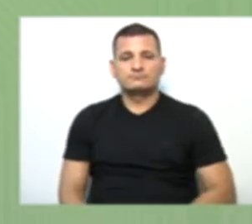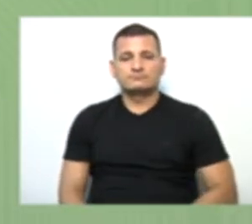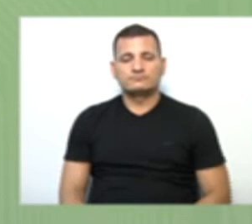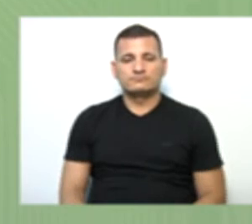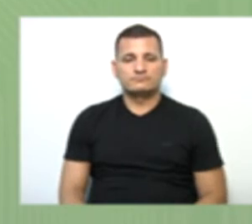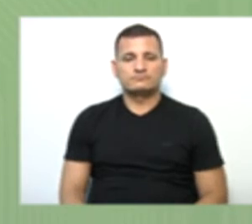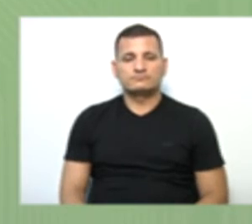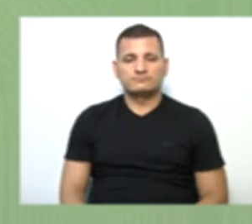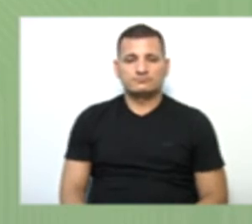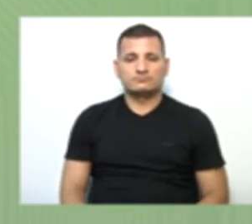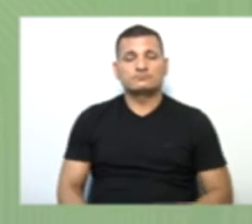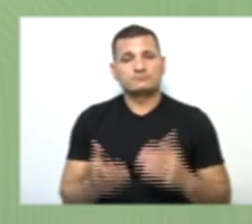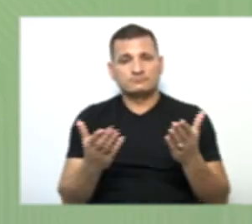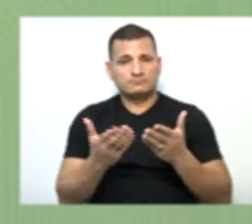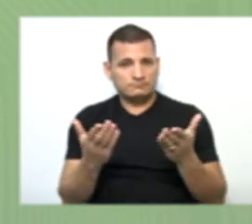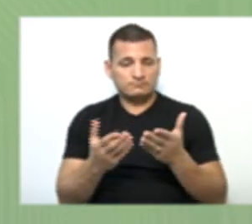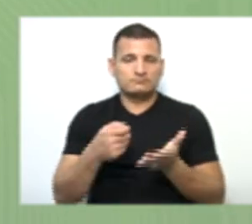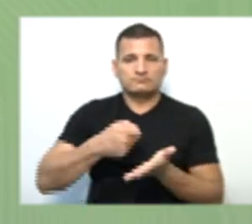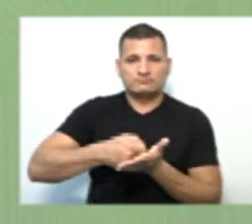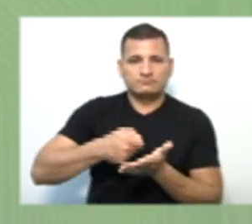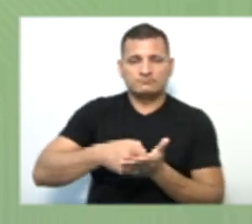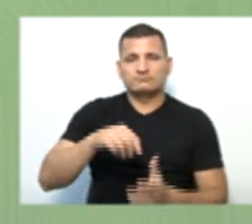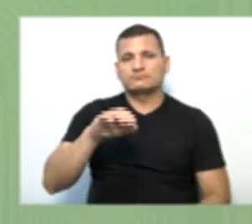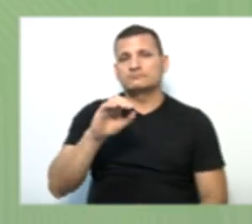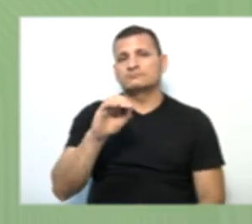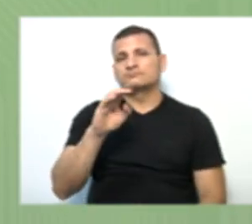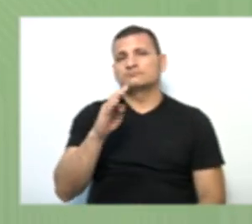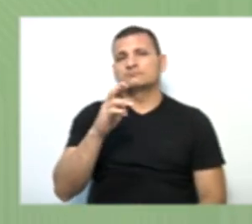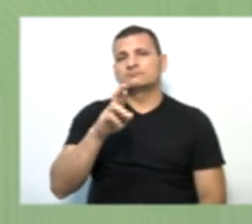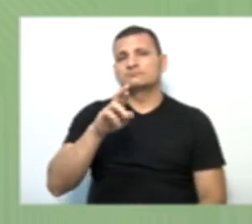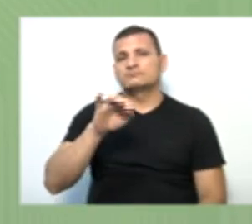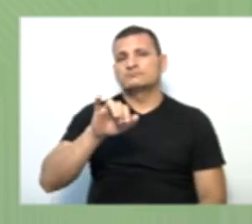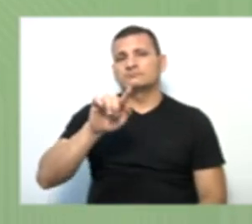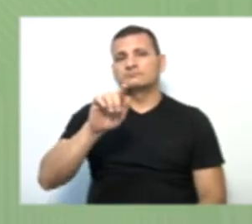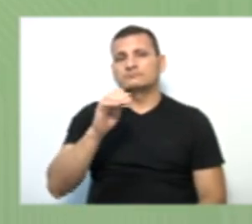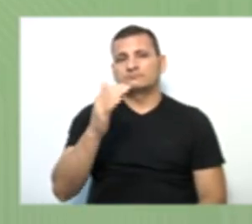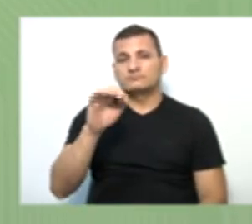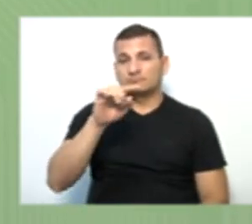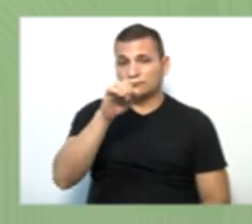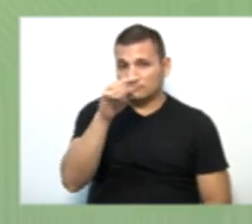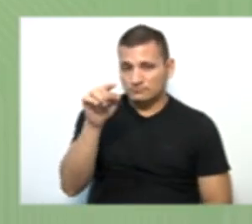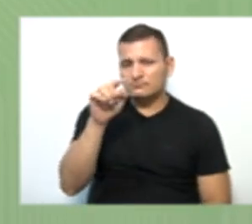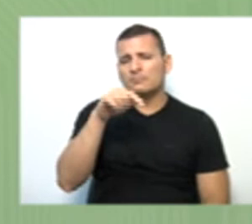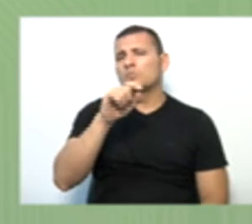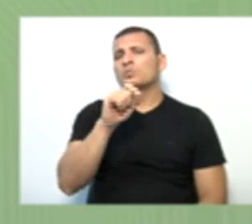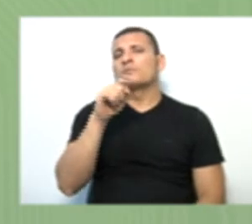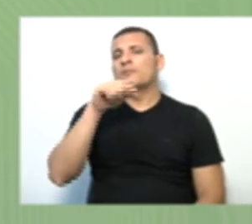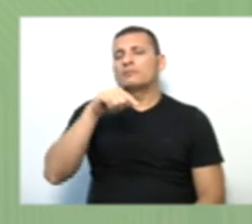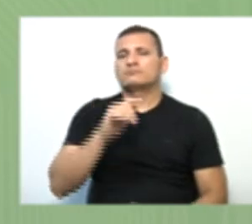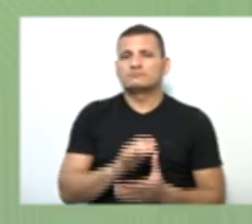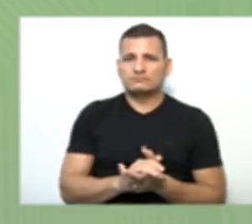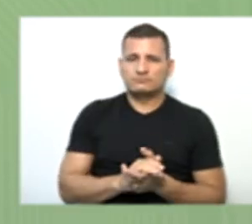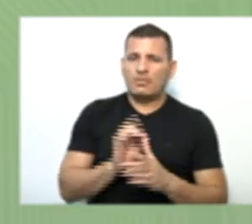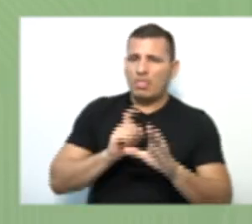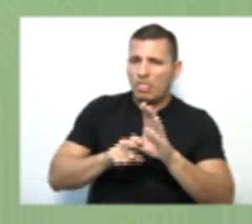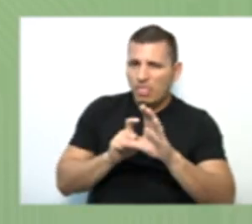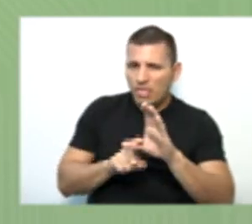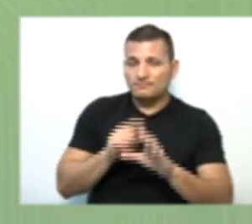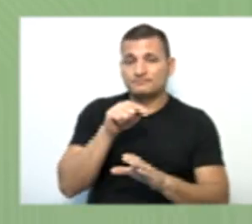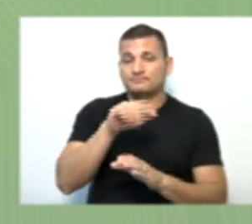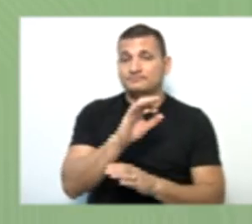Agora vamos para as obrigações, que são as dívidas das cooperativas. Deverão